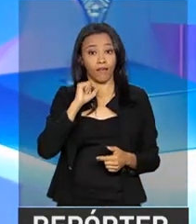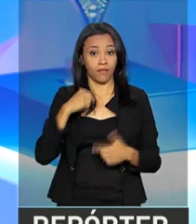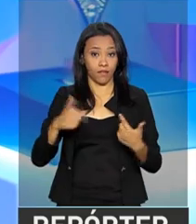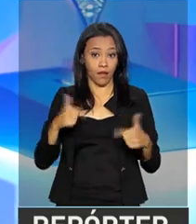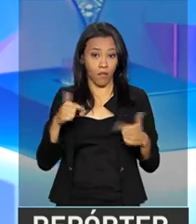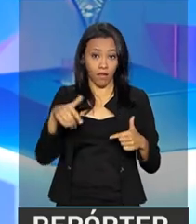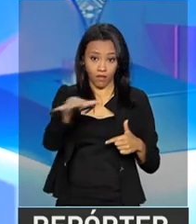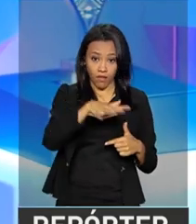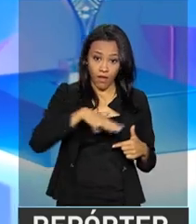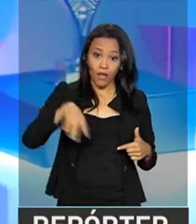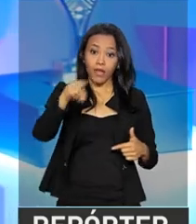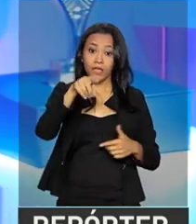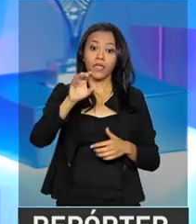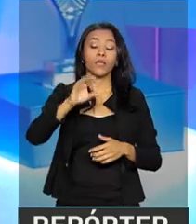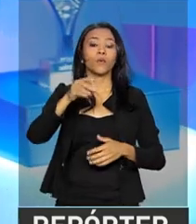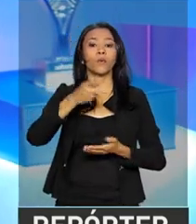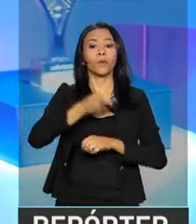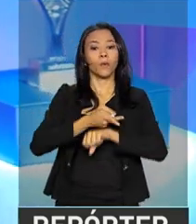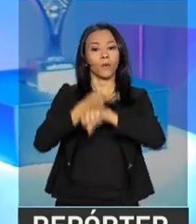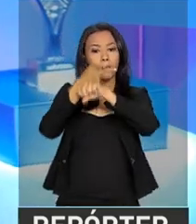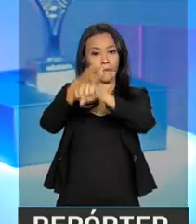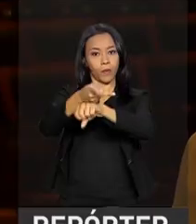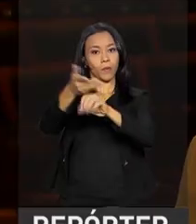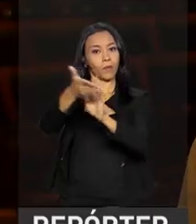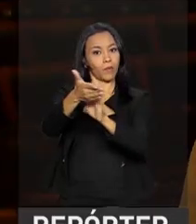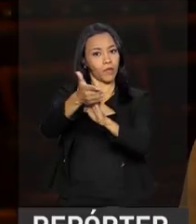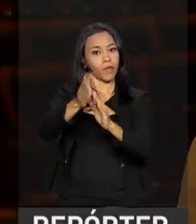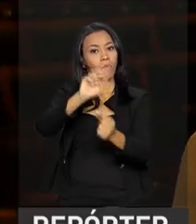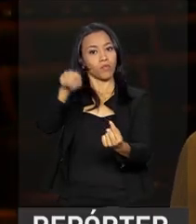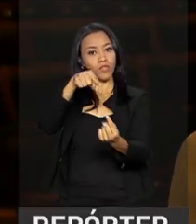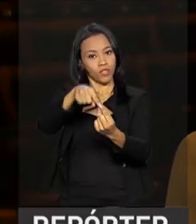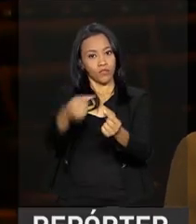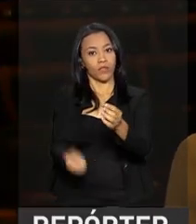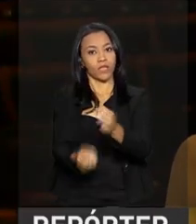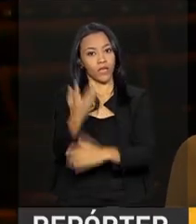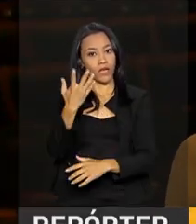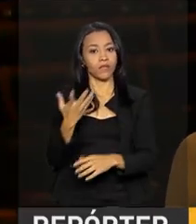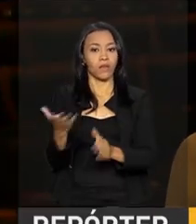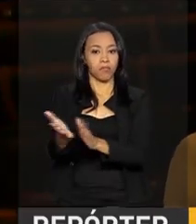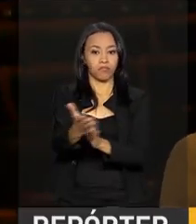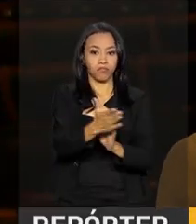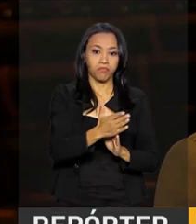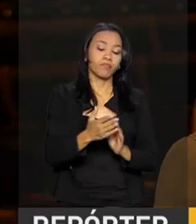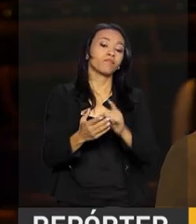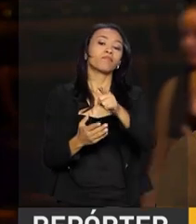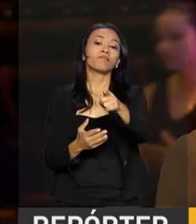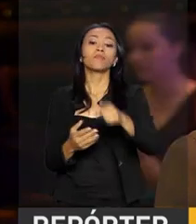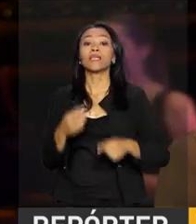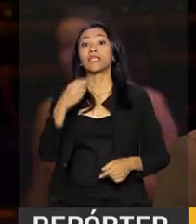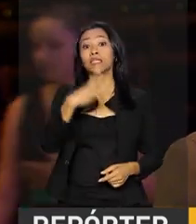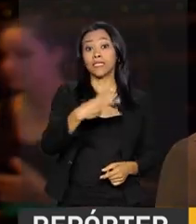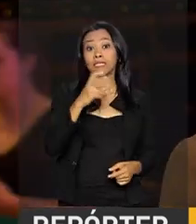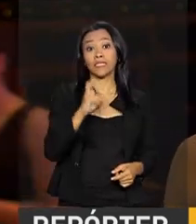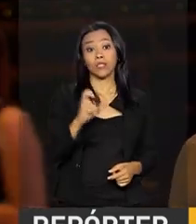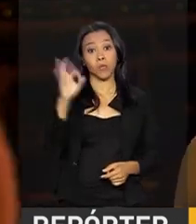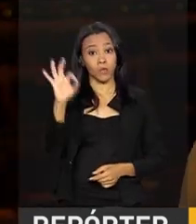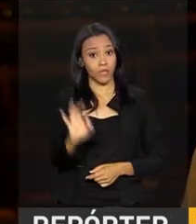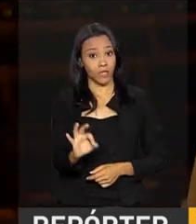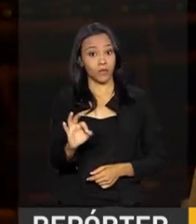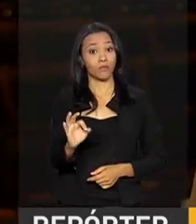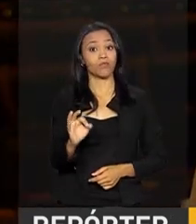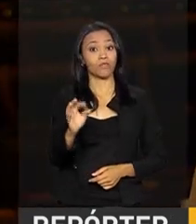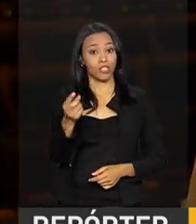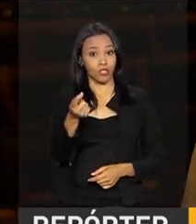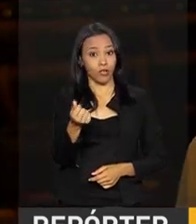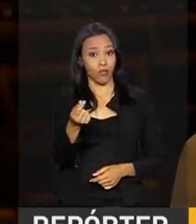da confederação da agricultura e pecuária foi criado 300 mil propriedades representa 85 por cento da renda no campo então eu saí